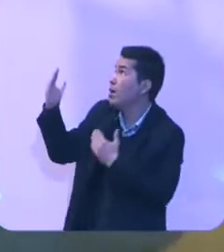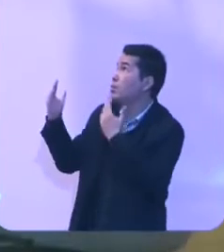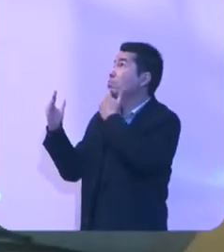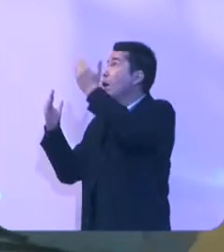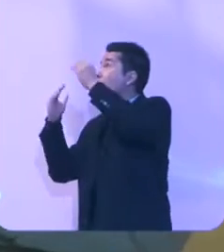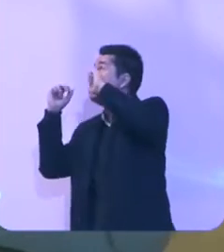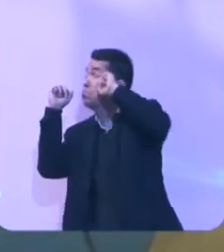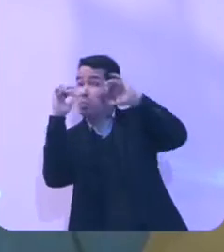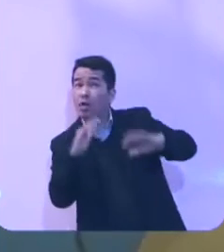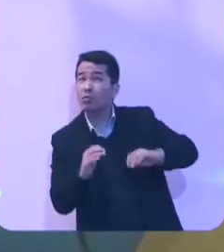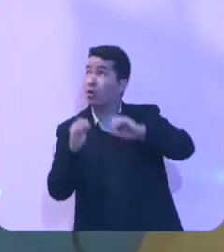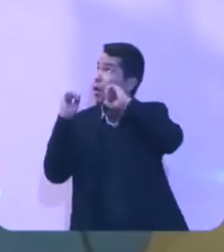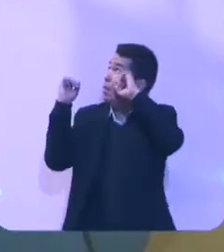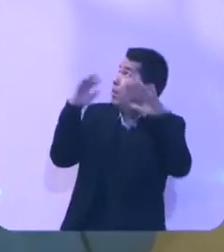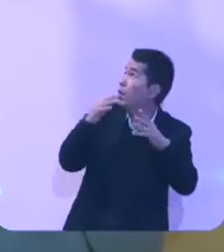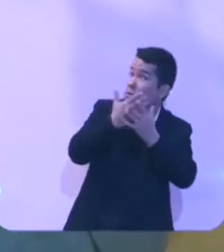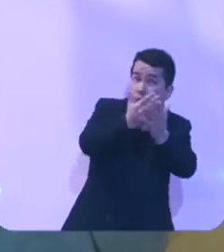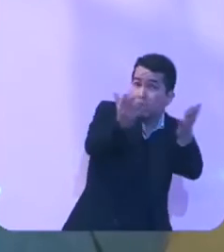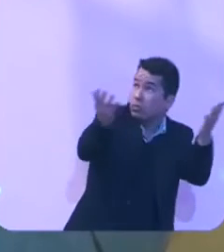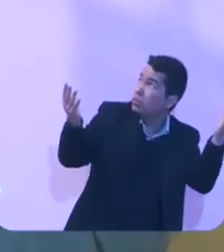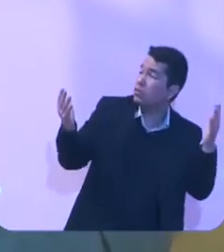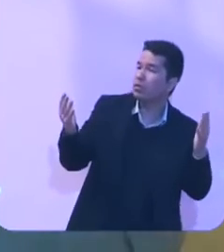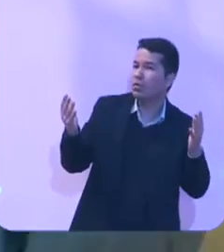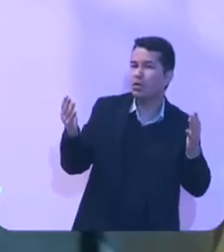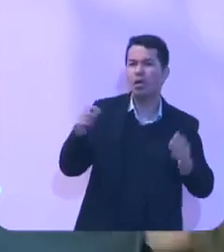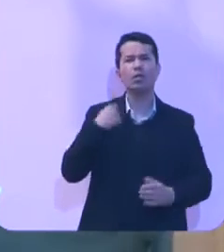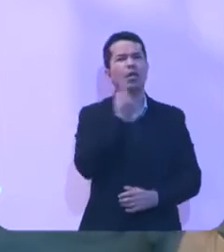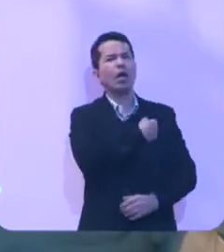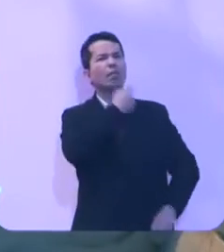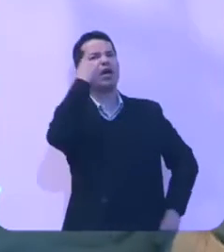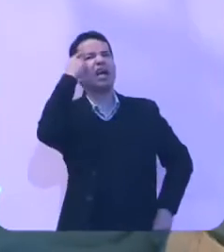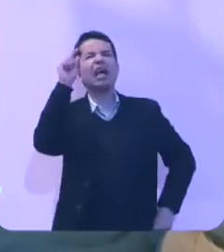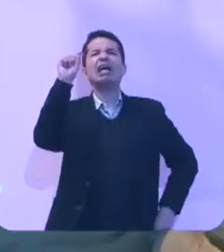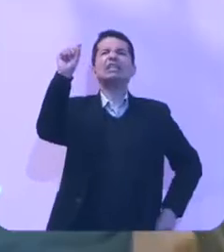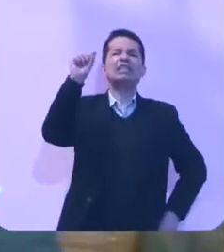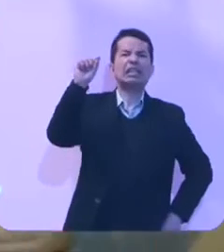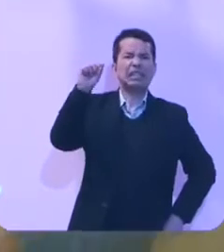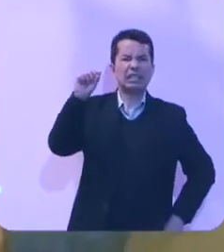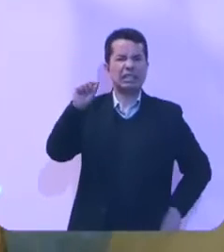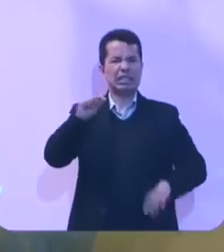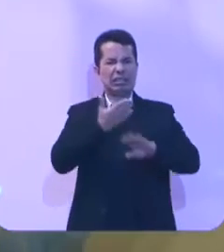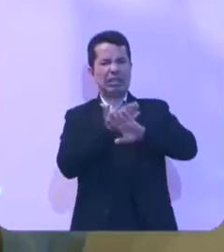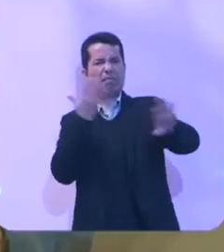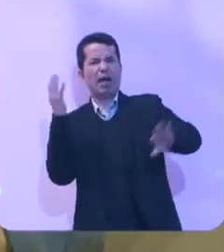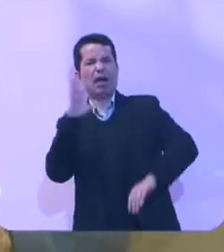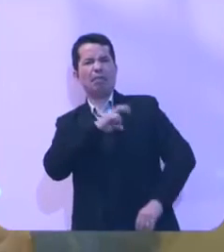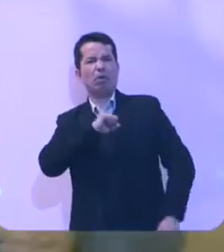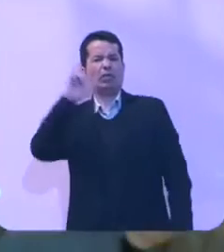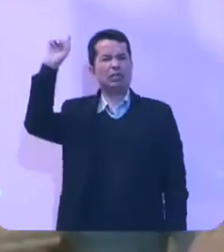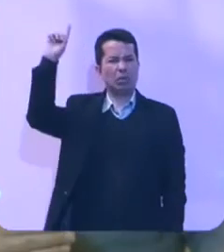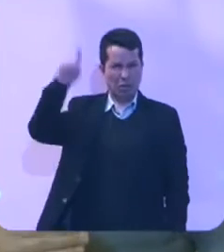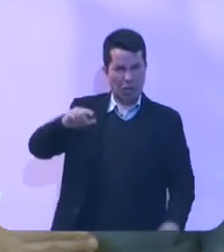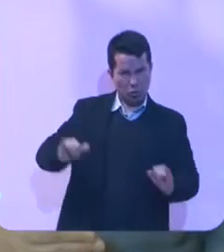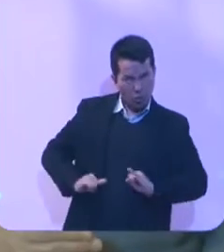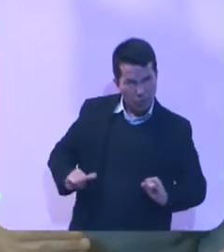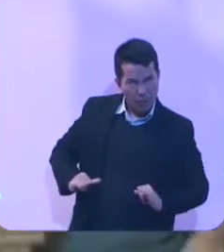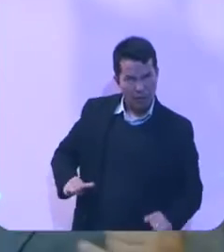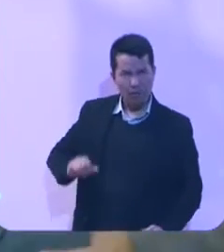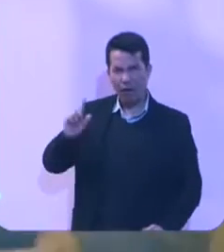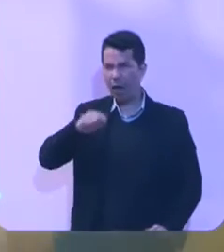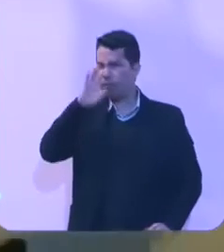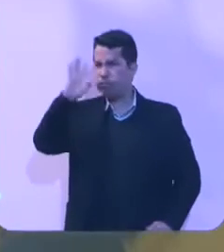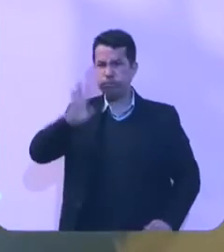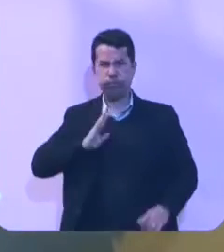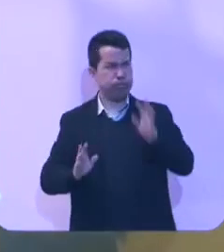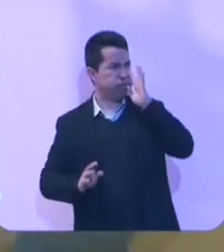quem pode nos separar do amor de Cristo? Serão os sofrimentos, as dificuldades, a